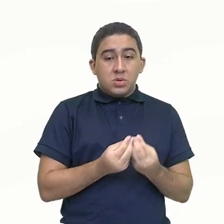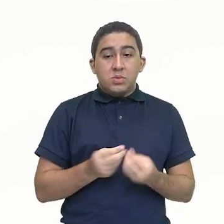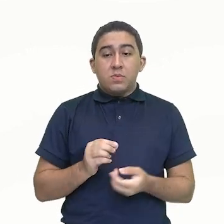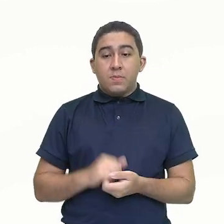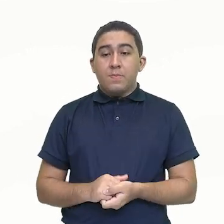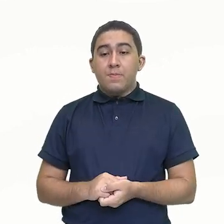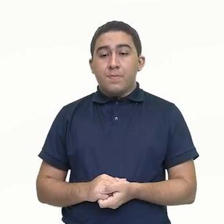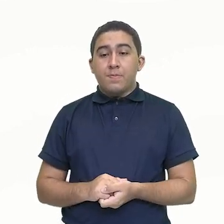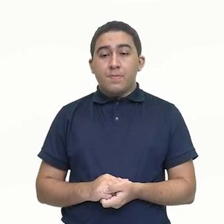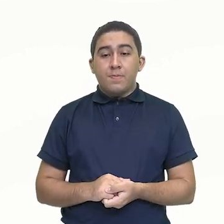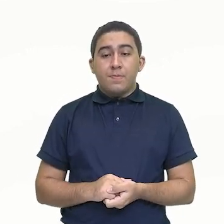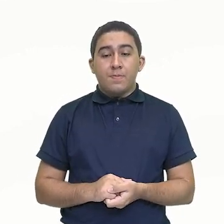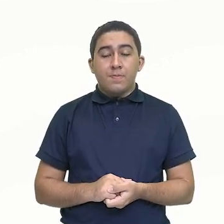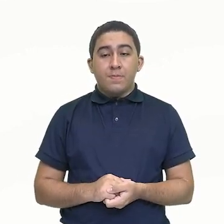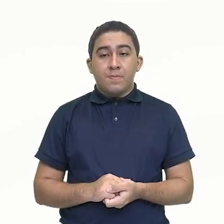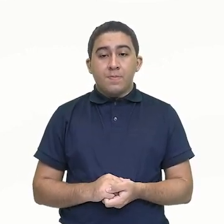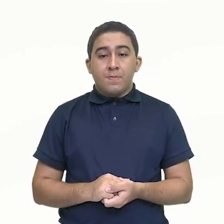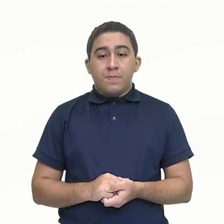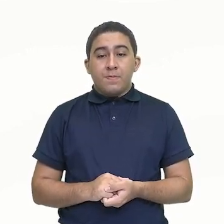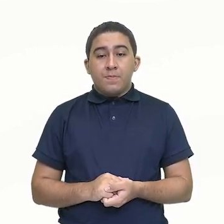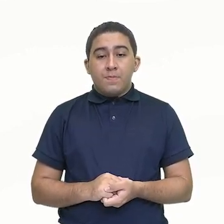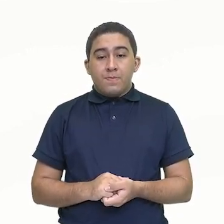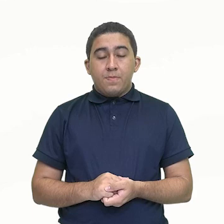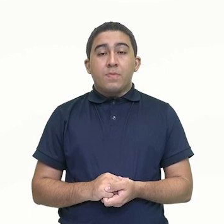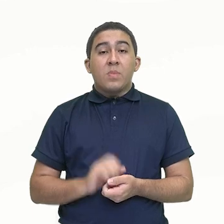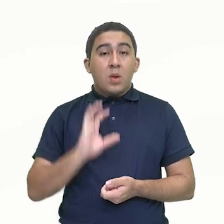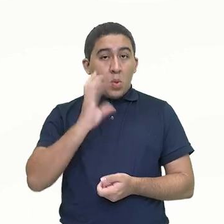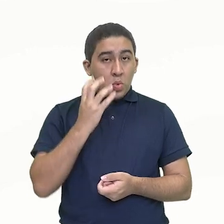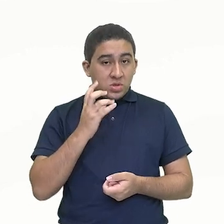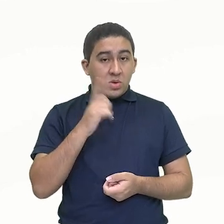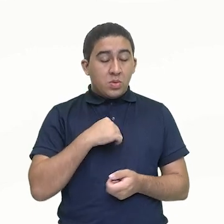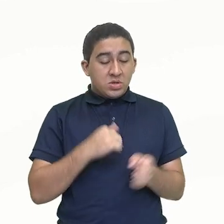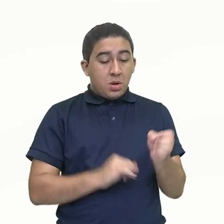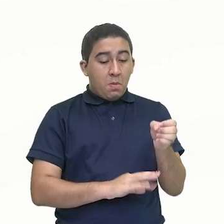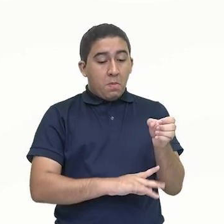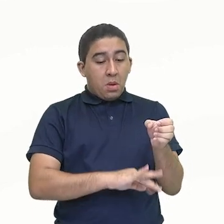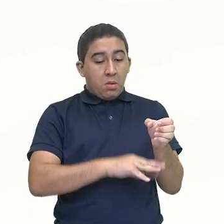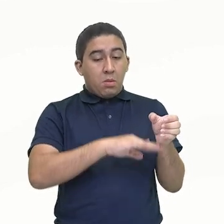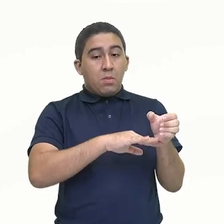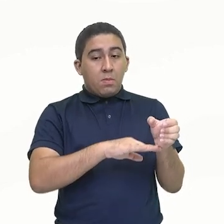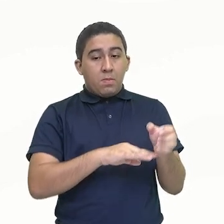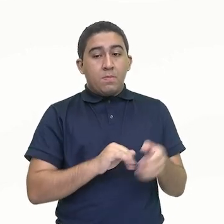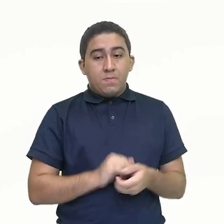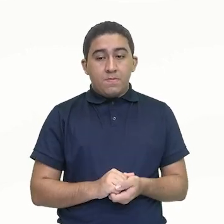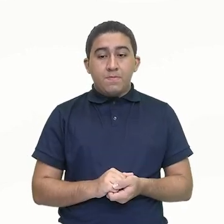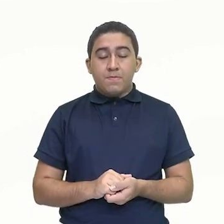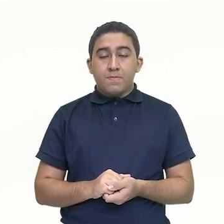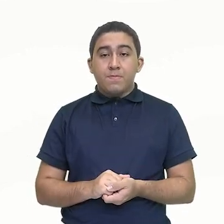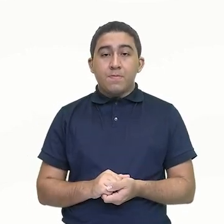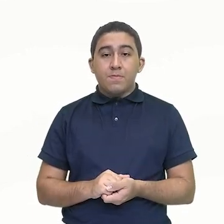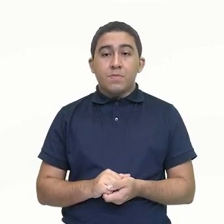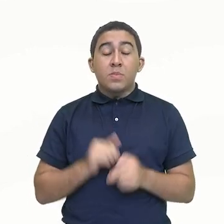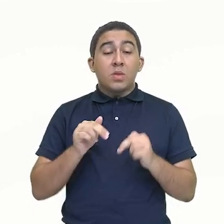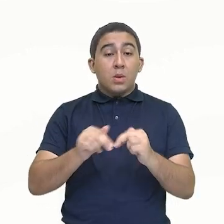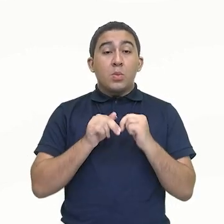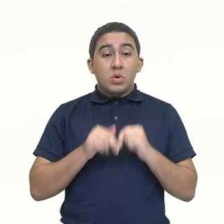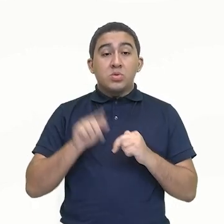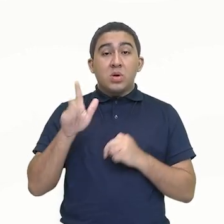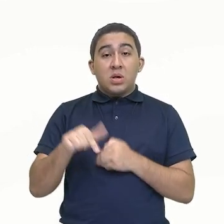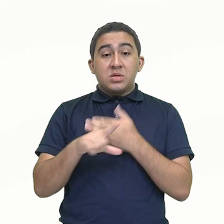com a solução, houve crescimento microbiano. Aí é que